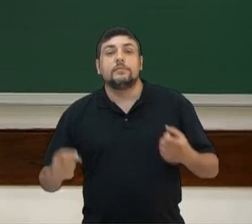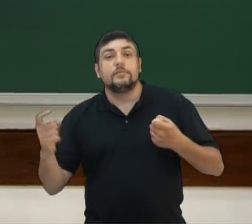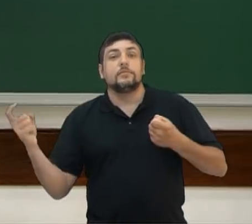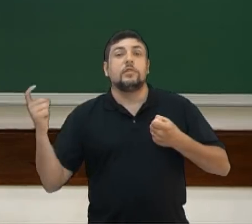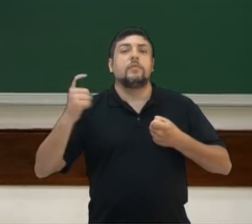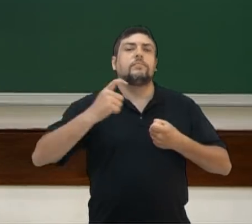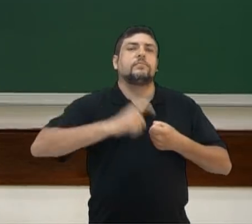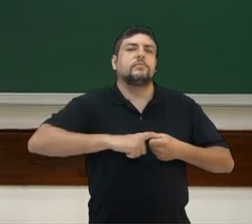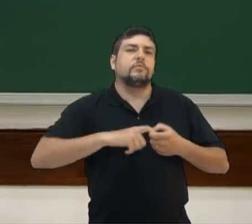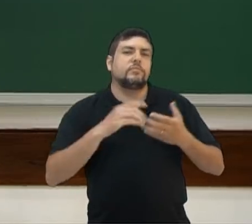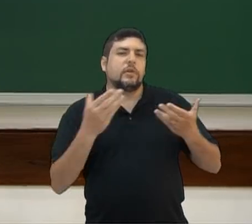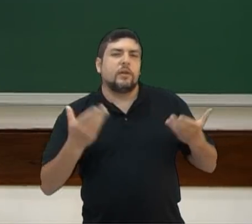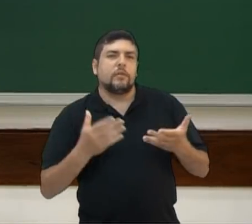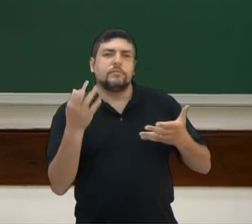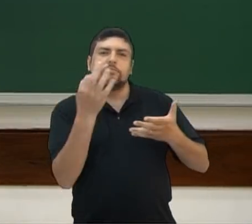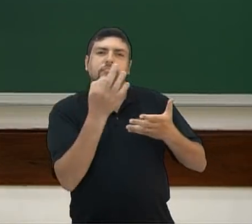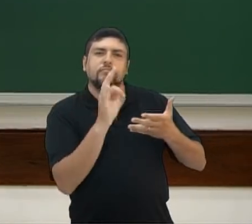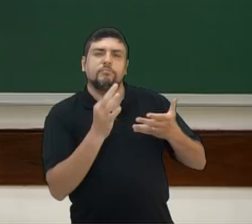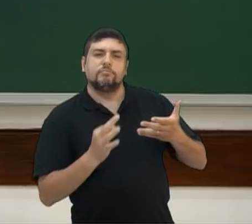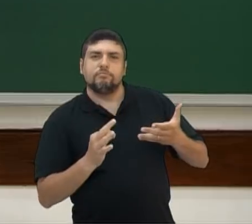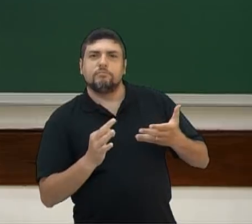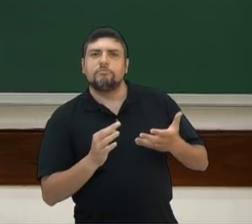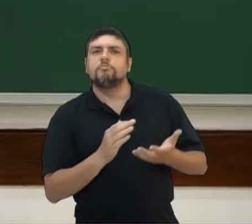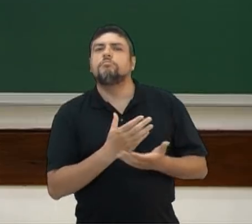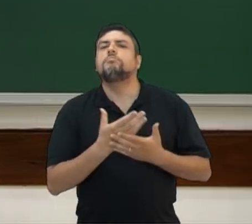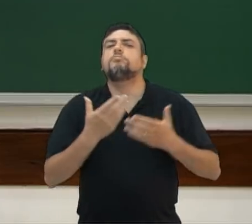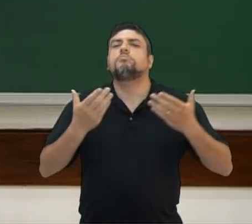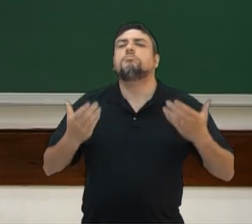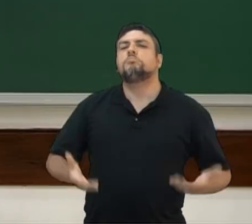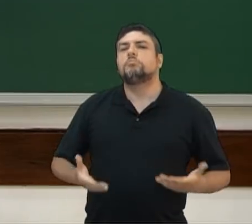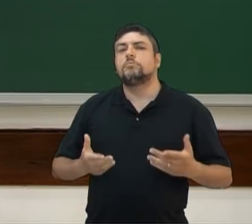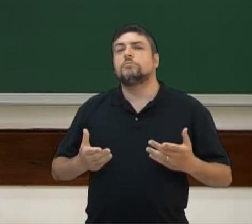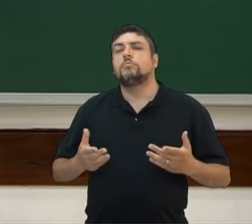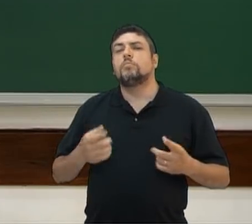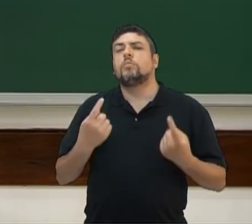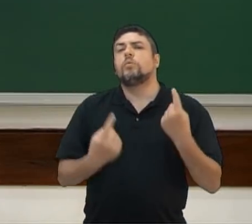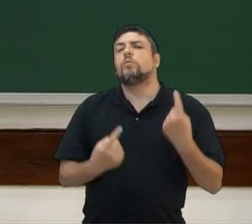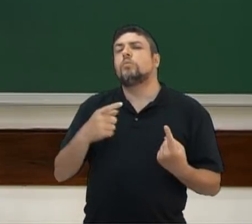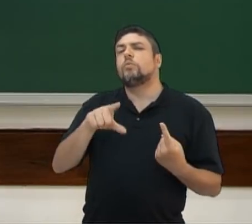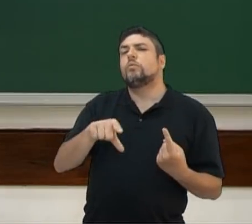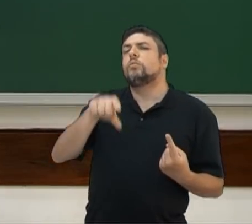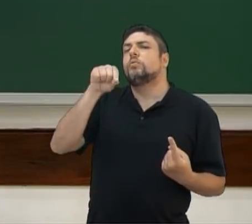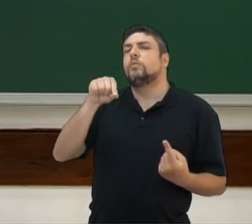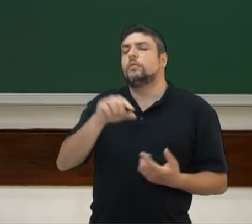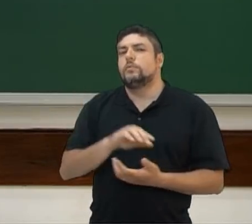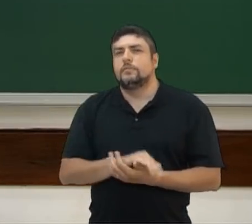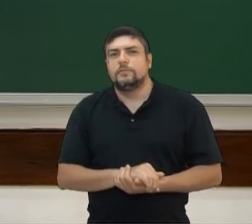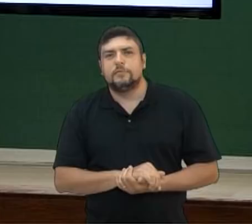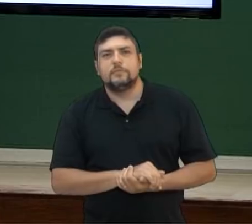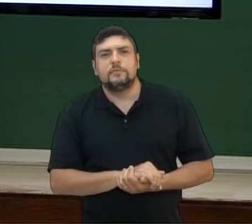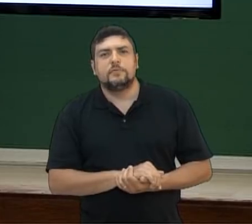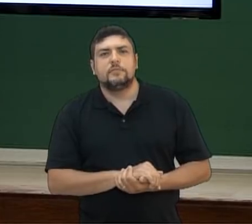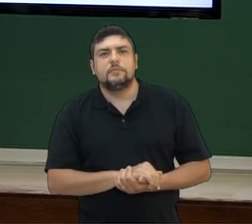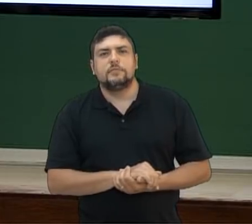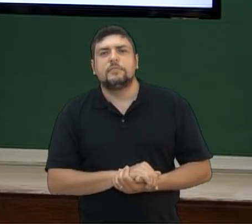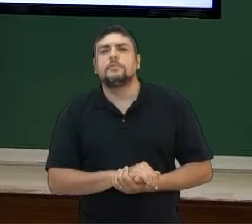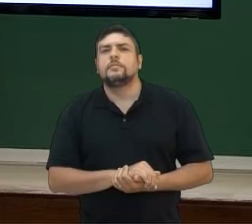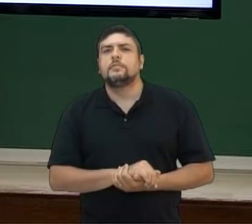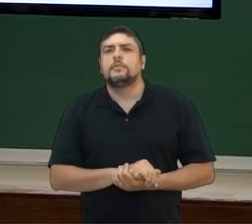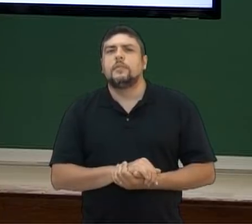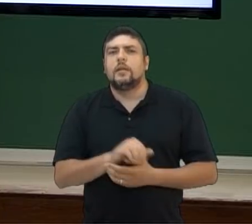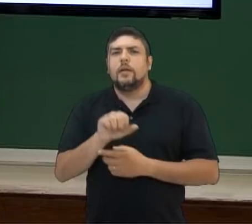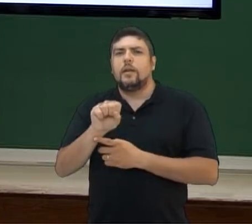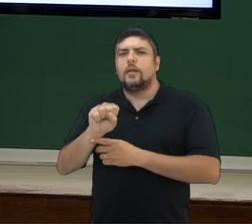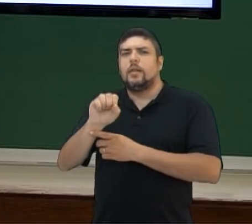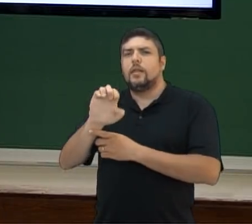Voltamos com a resolução do nosso quiz. Qual foi a alternativa que você marcou? Bem, também conhecido como selo